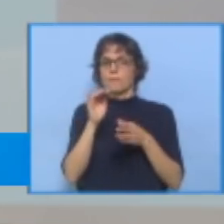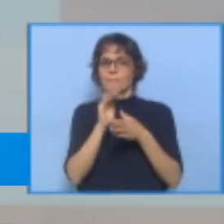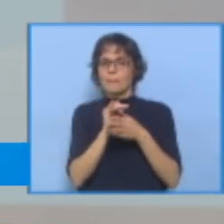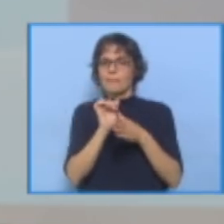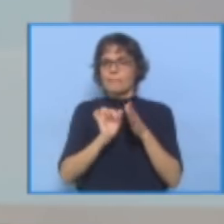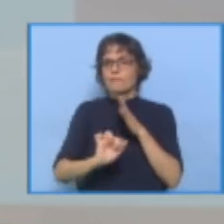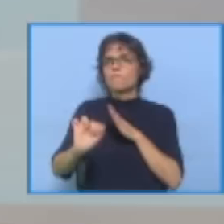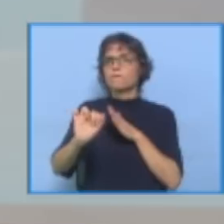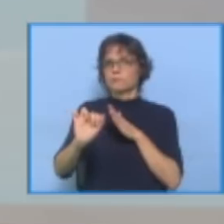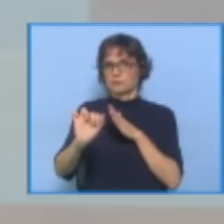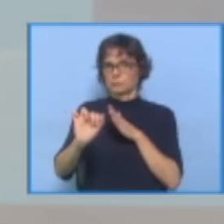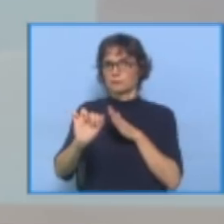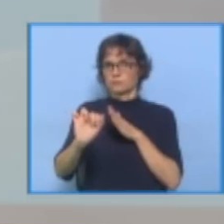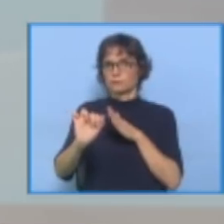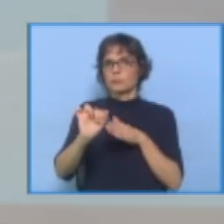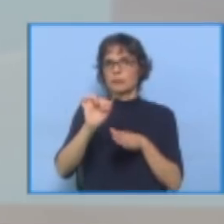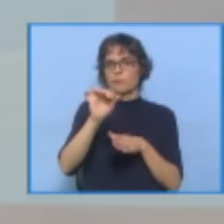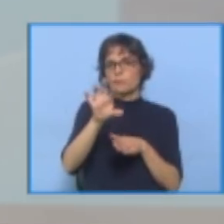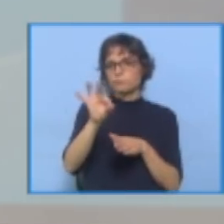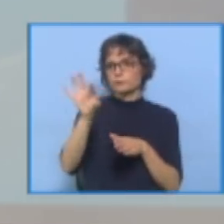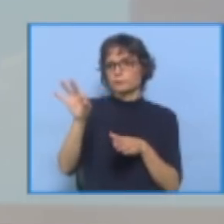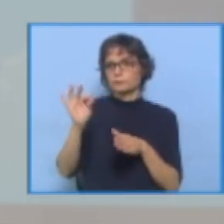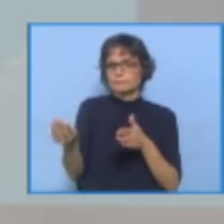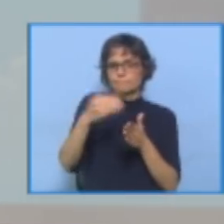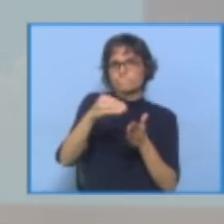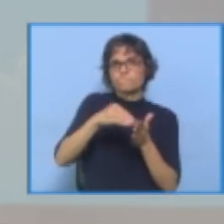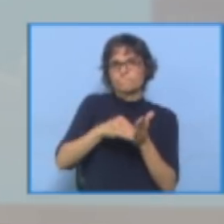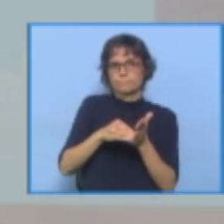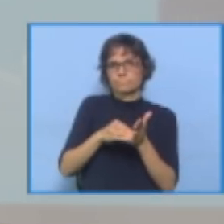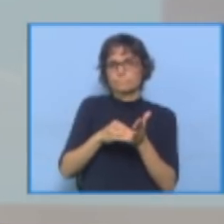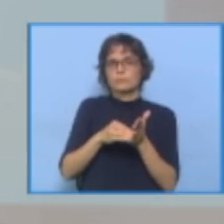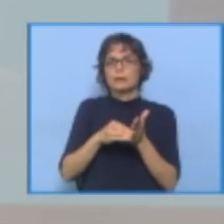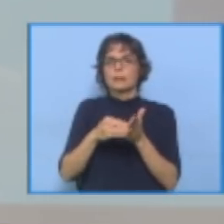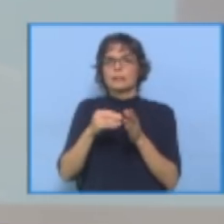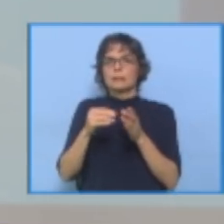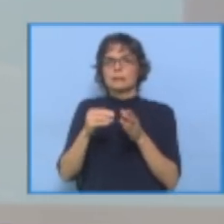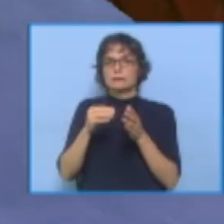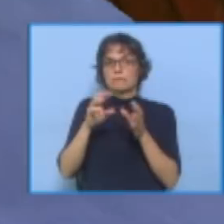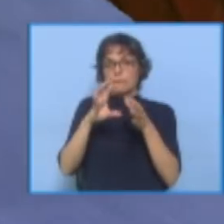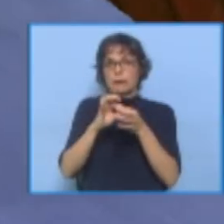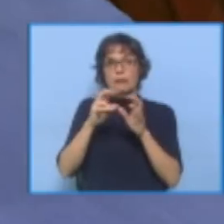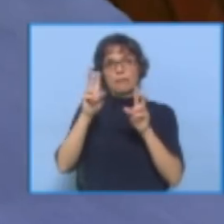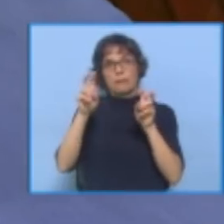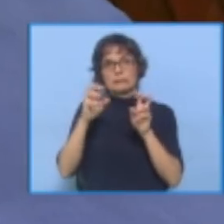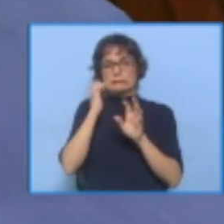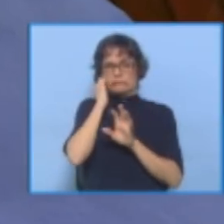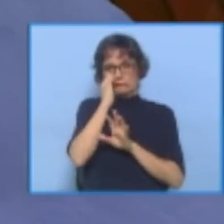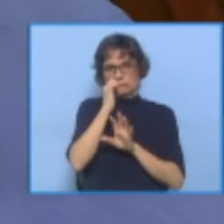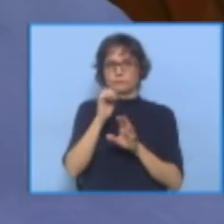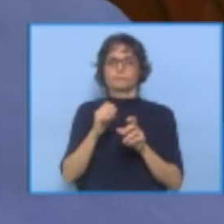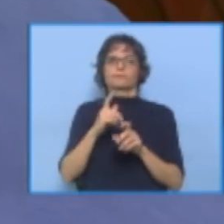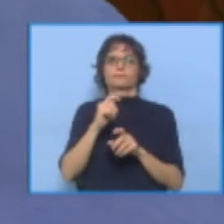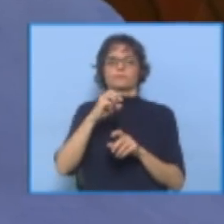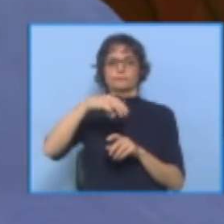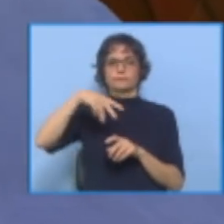seleção tendente a captar justamente aquelas cartas que falam sobre esta questão da dor. O Emmanuel Mounier foi